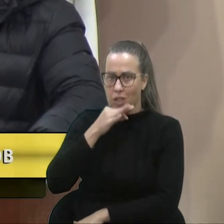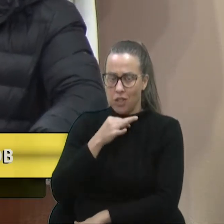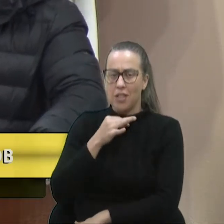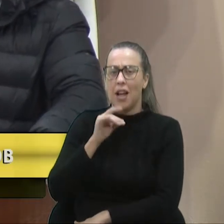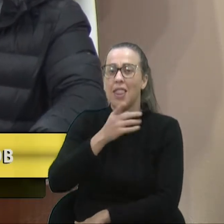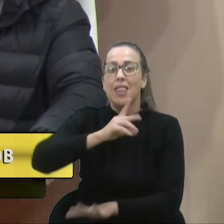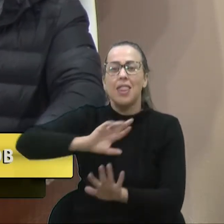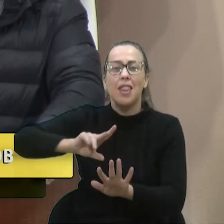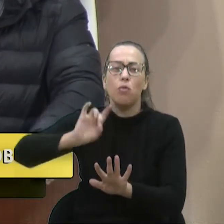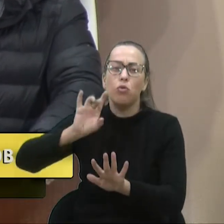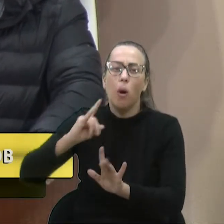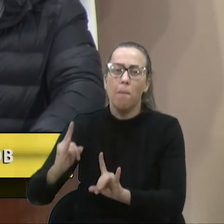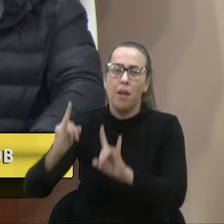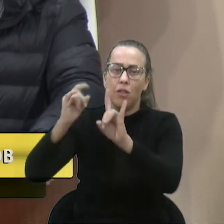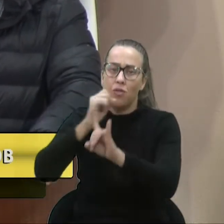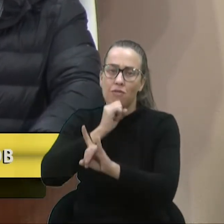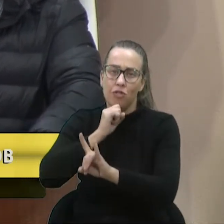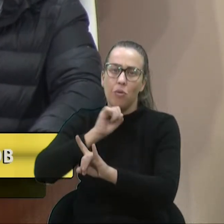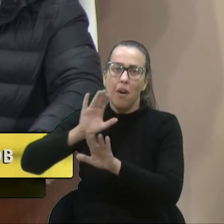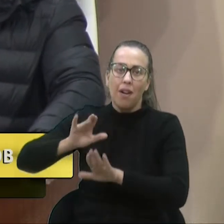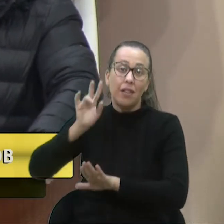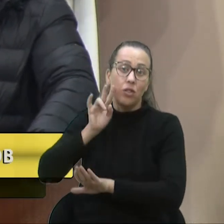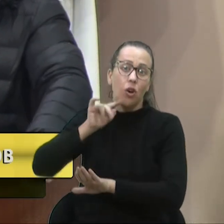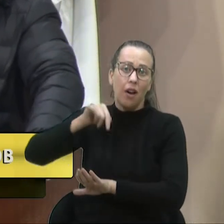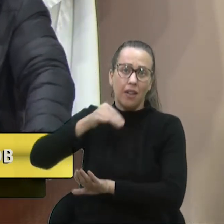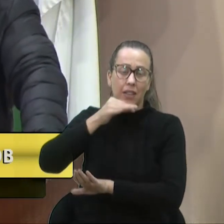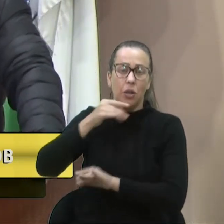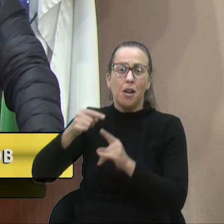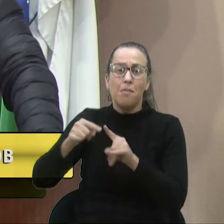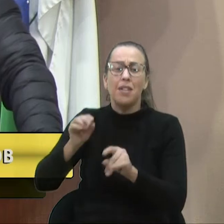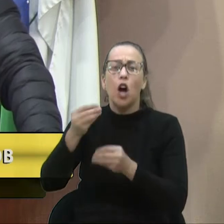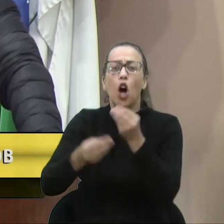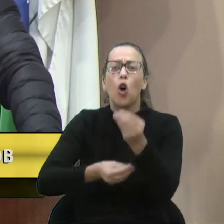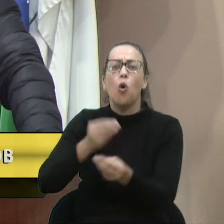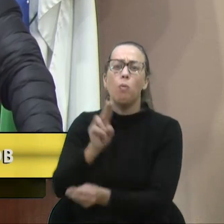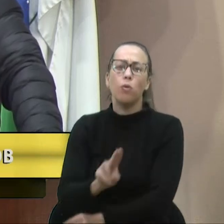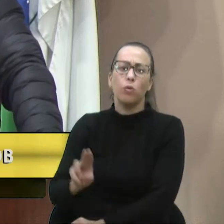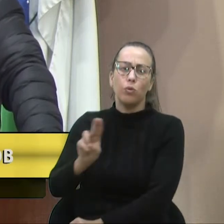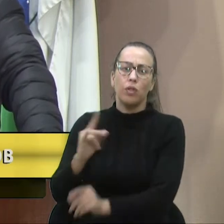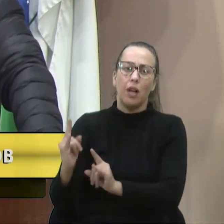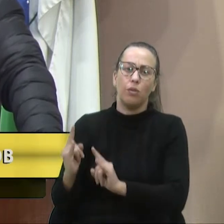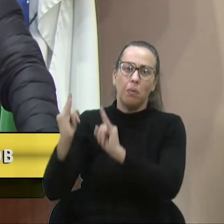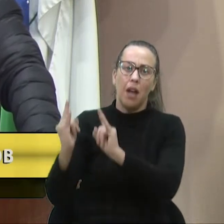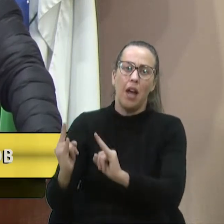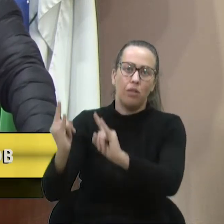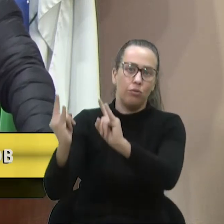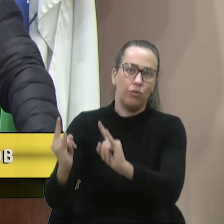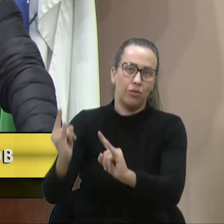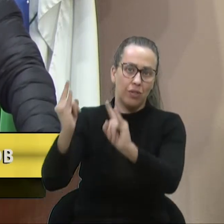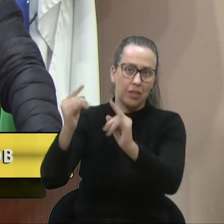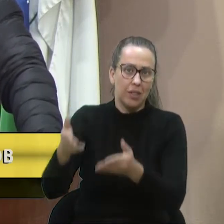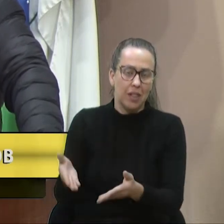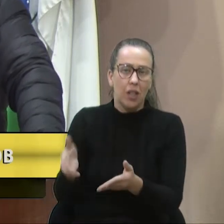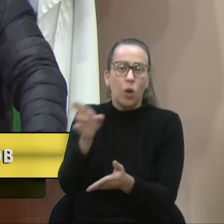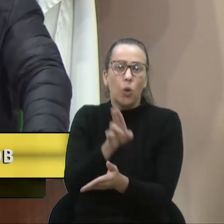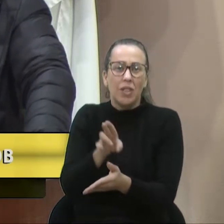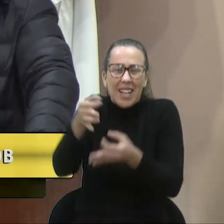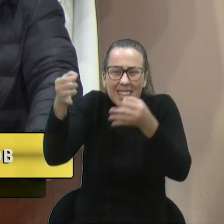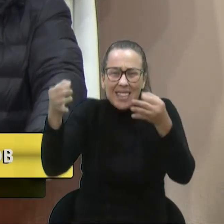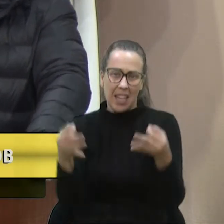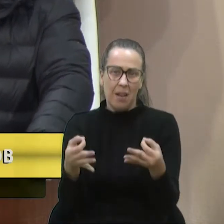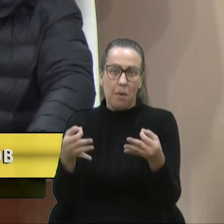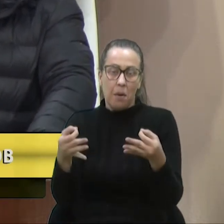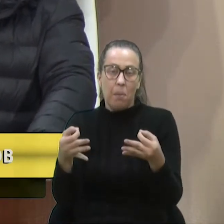prédios históricos, mas também com a utilização desses prédios, com a utilização perfeita desses